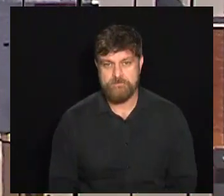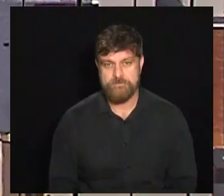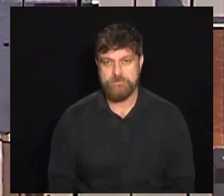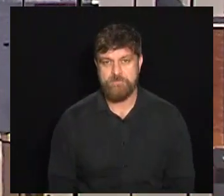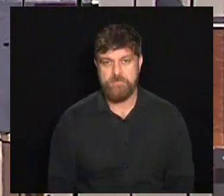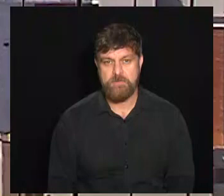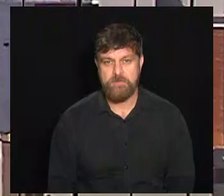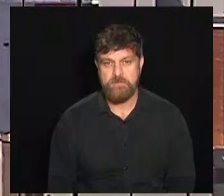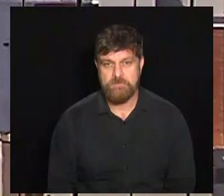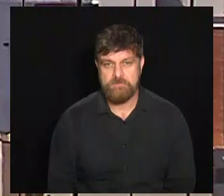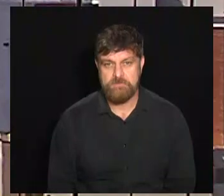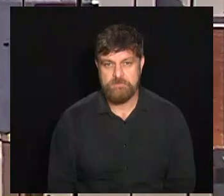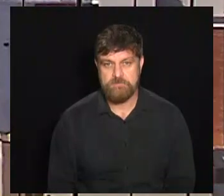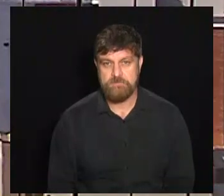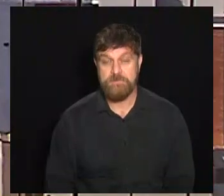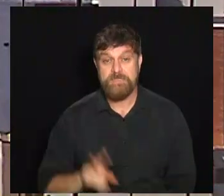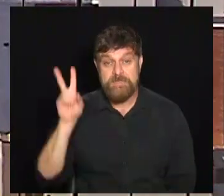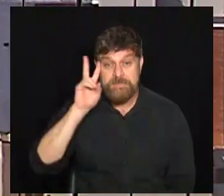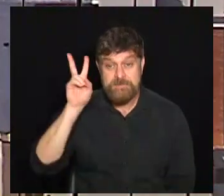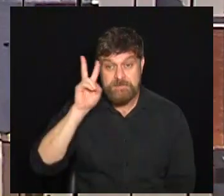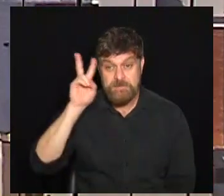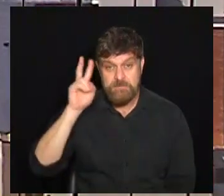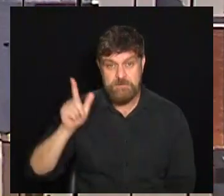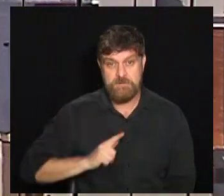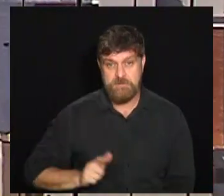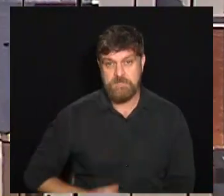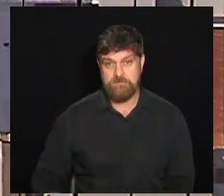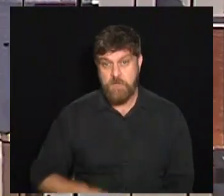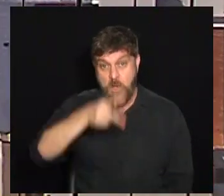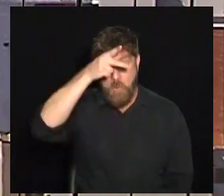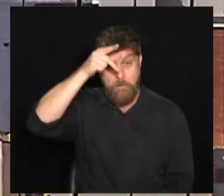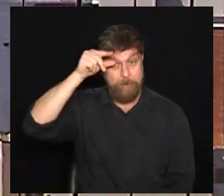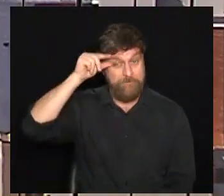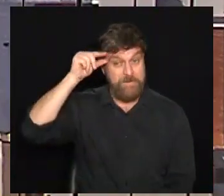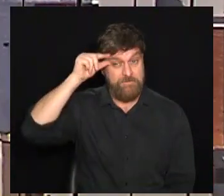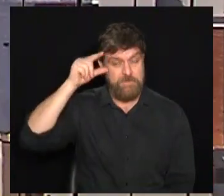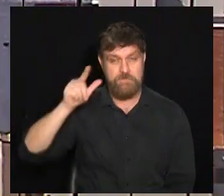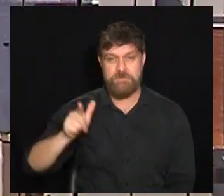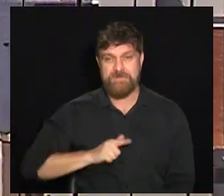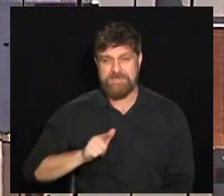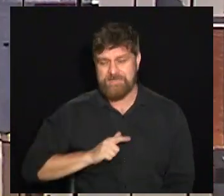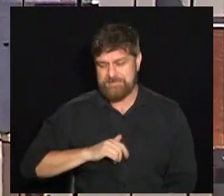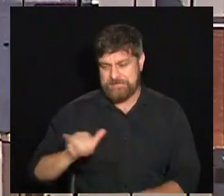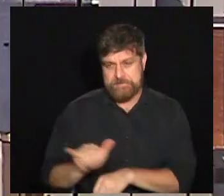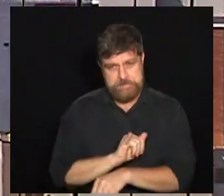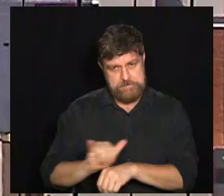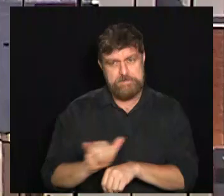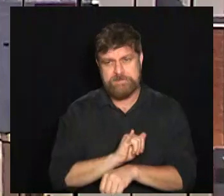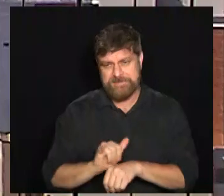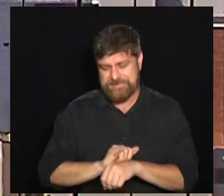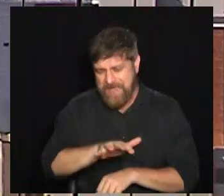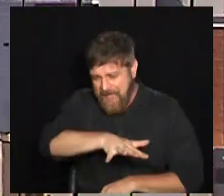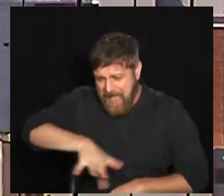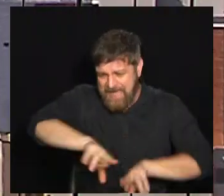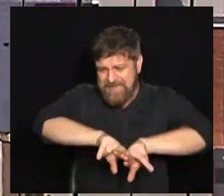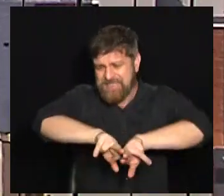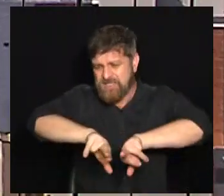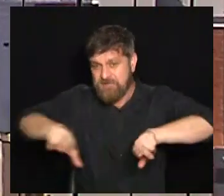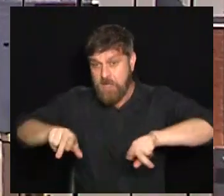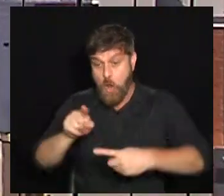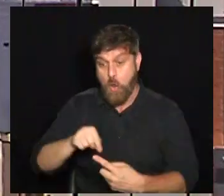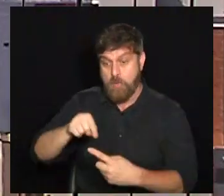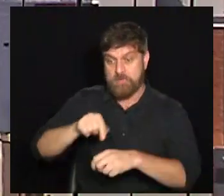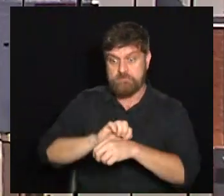covid-19.campinas.sp.gov.br. E na segunda-feira, o chefe do Executivo adotou diversas medidas em todas as áreas para tentar